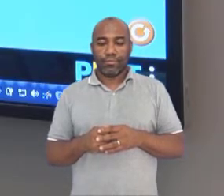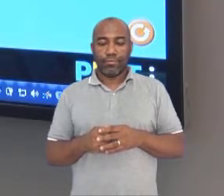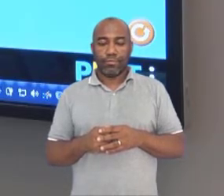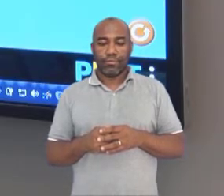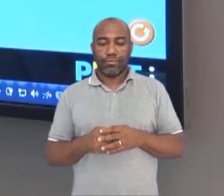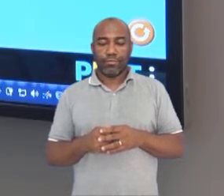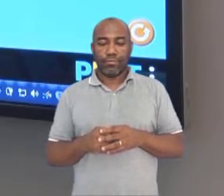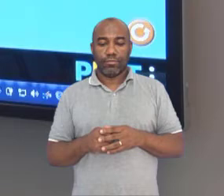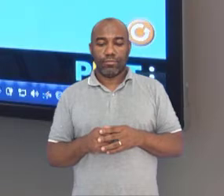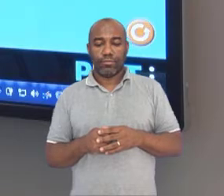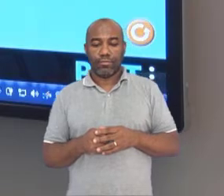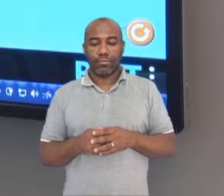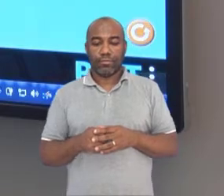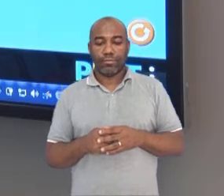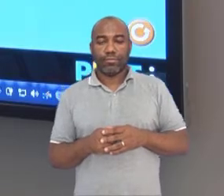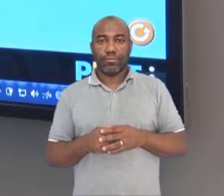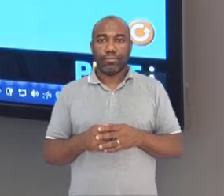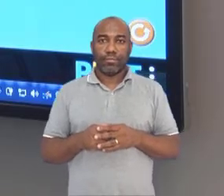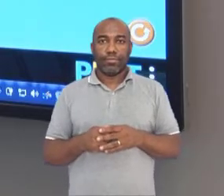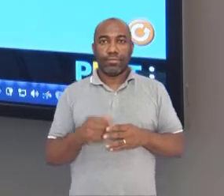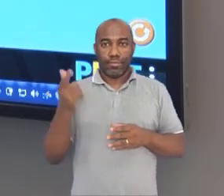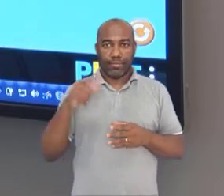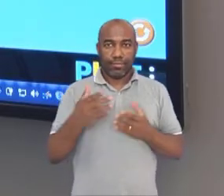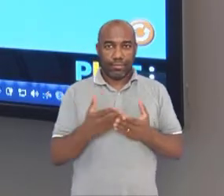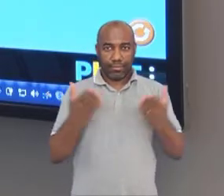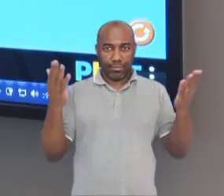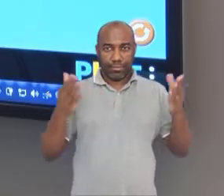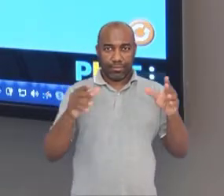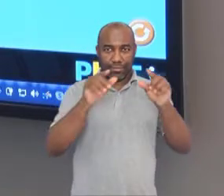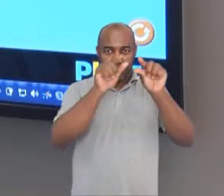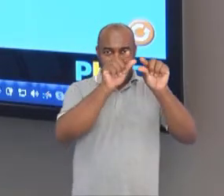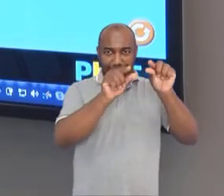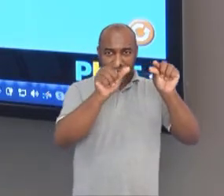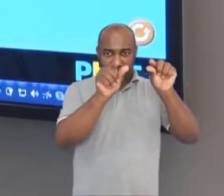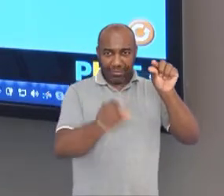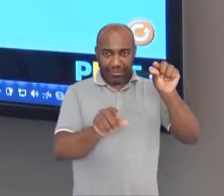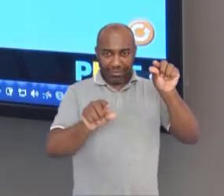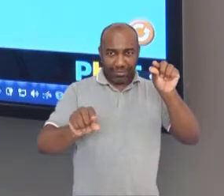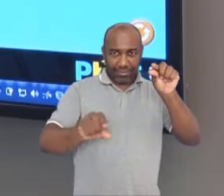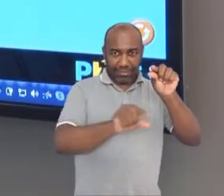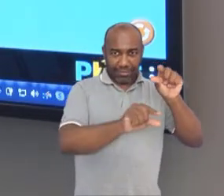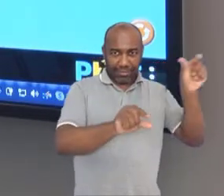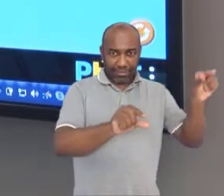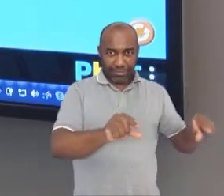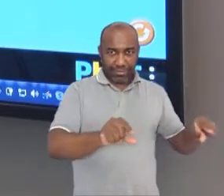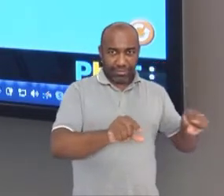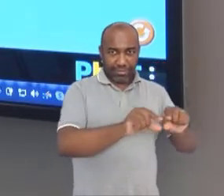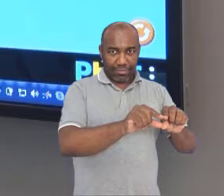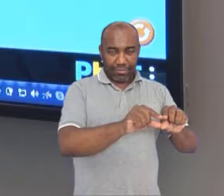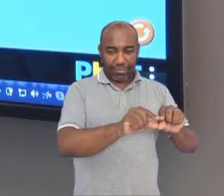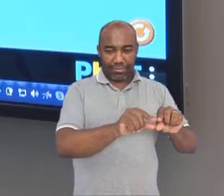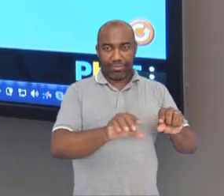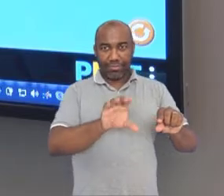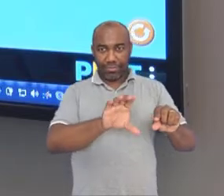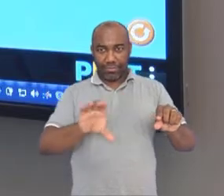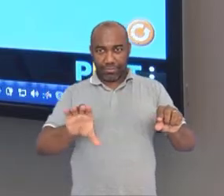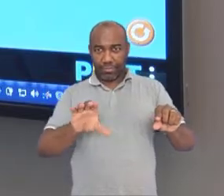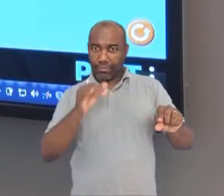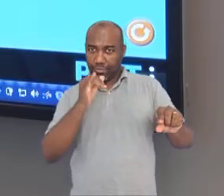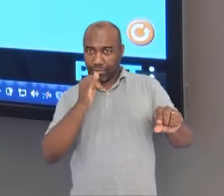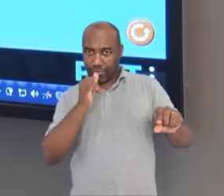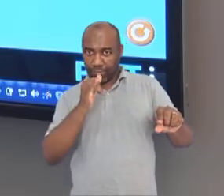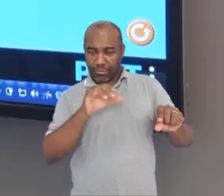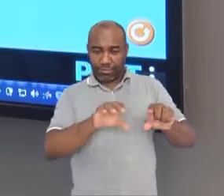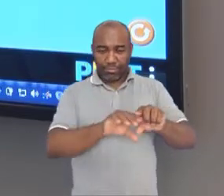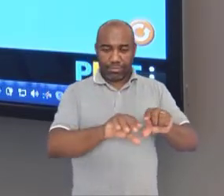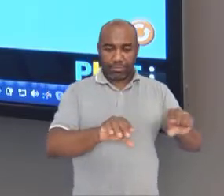Para ficar um circuito mais elegante. Vamos abrir o circuito. O bacana disso